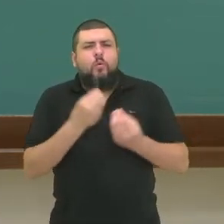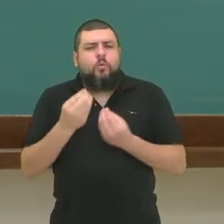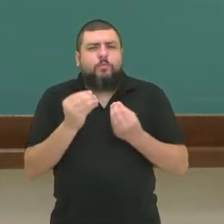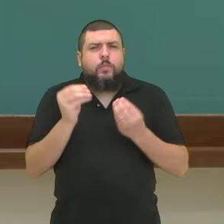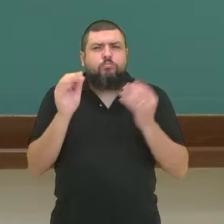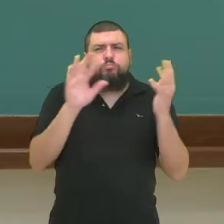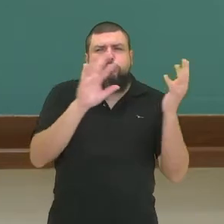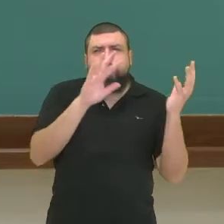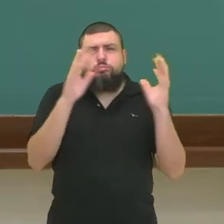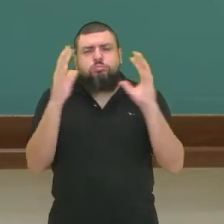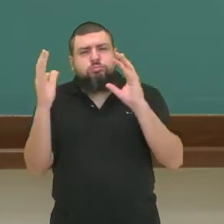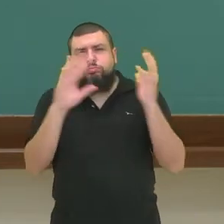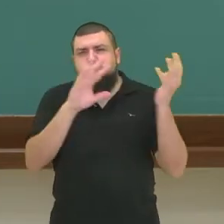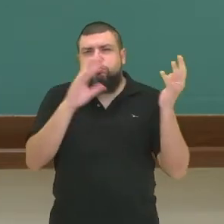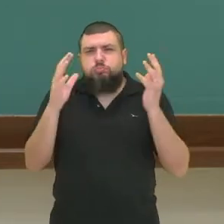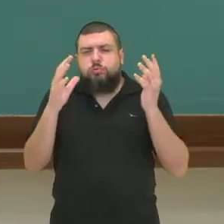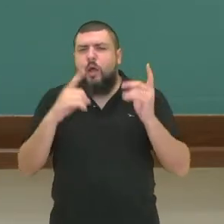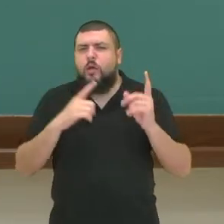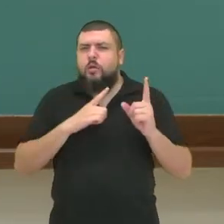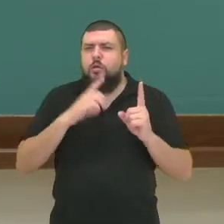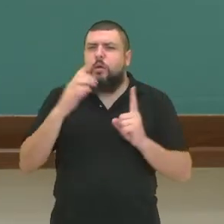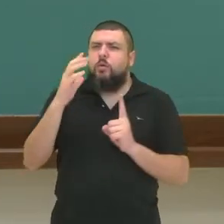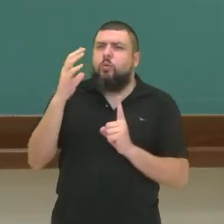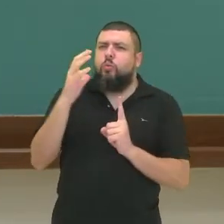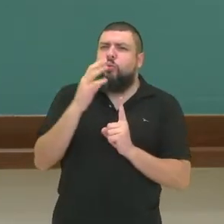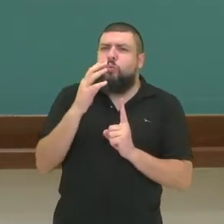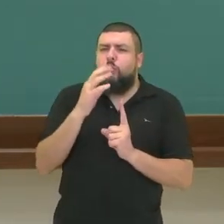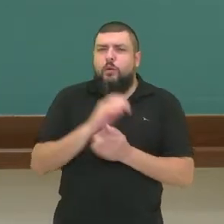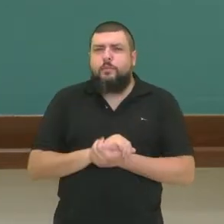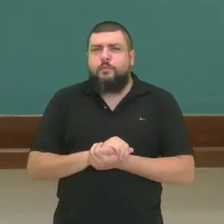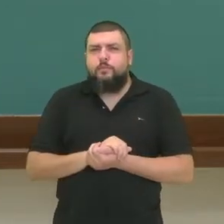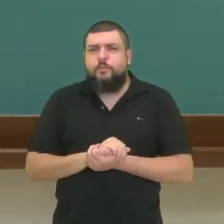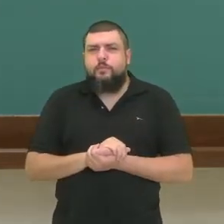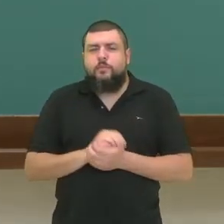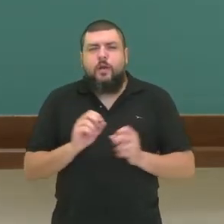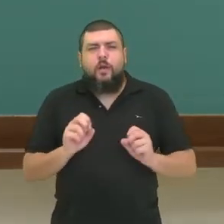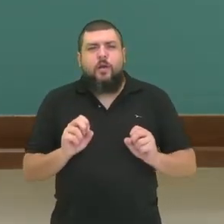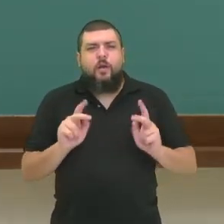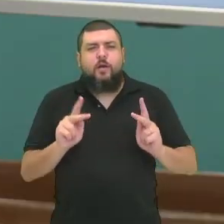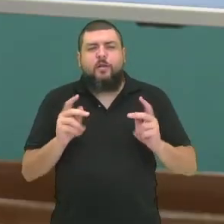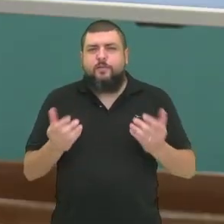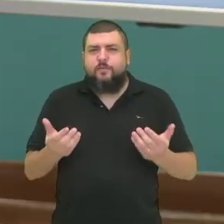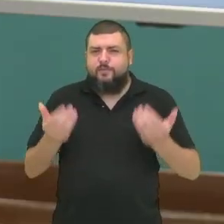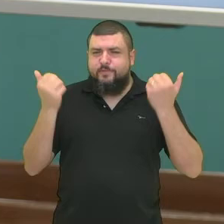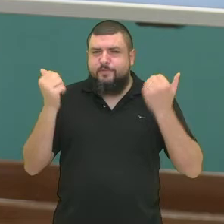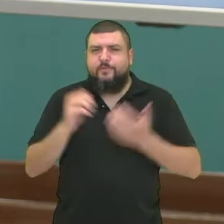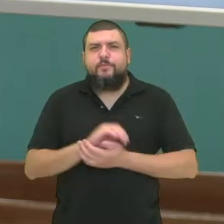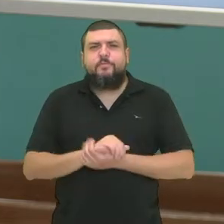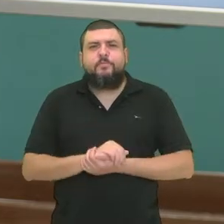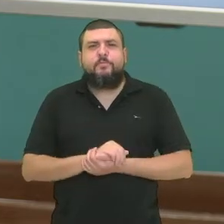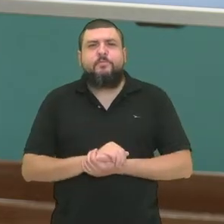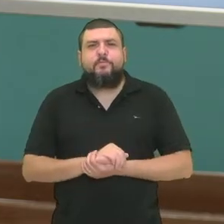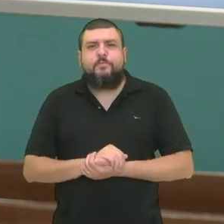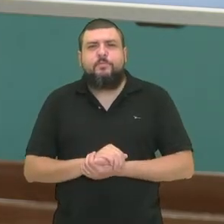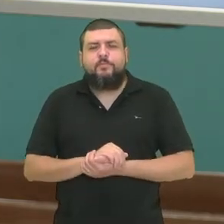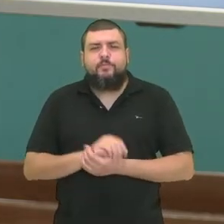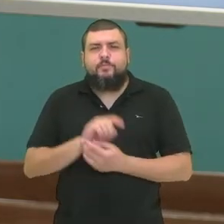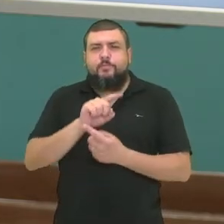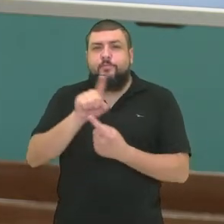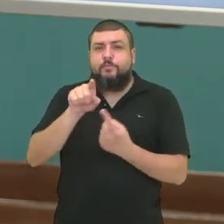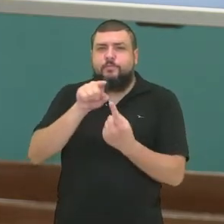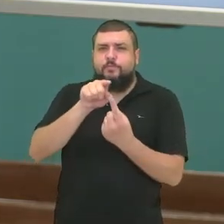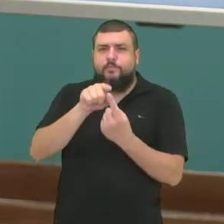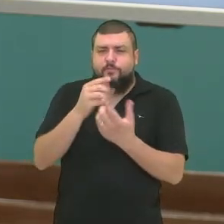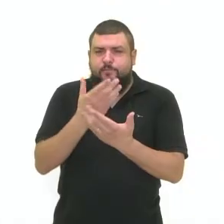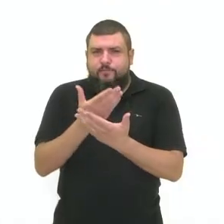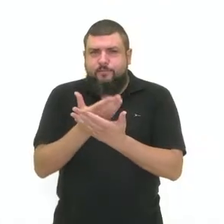tipos de vegetação, ok? Esses biomas que existem lá. Muito bem, vamos aqui então colocar os objetivos da aula então